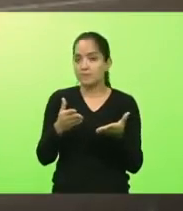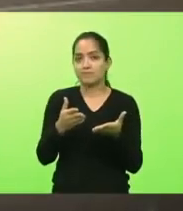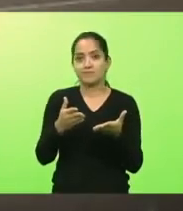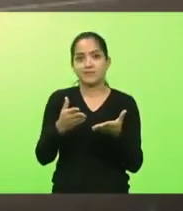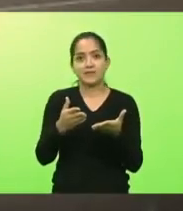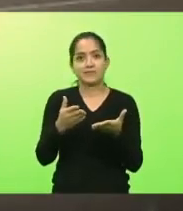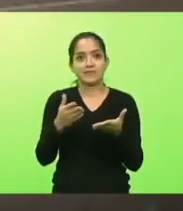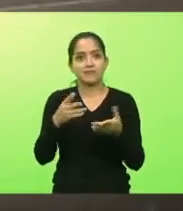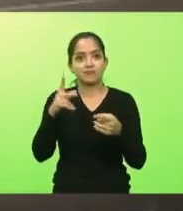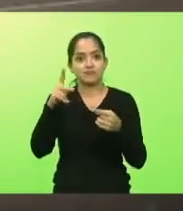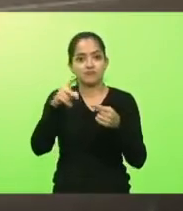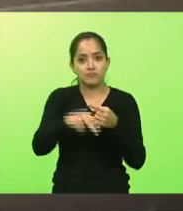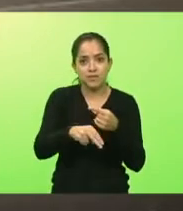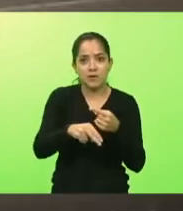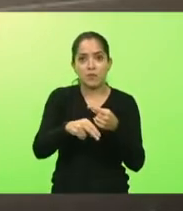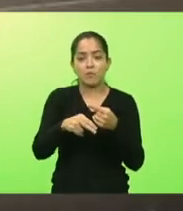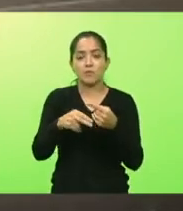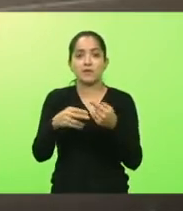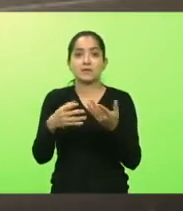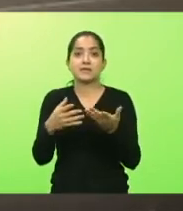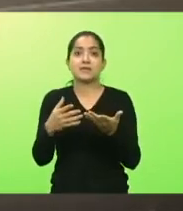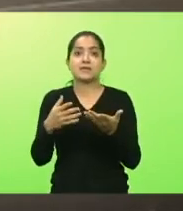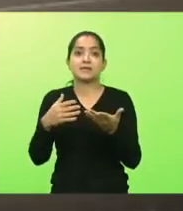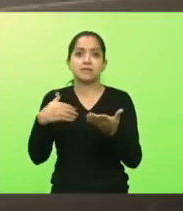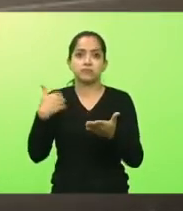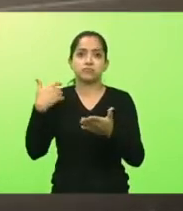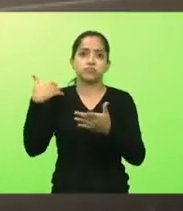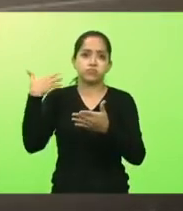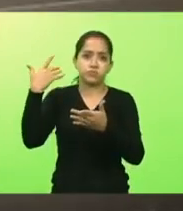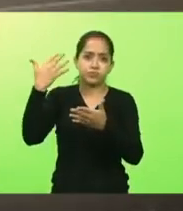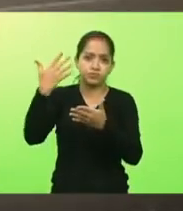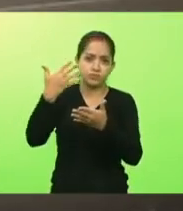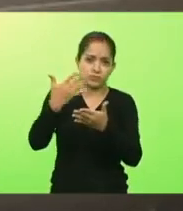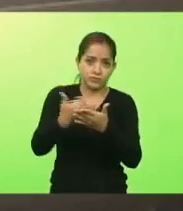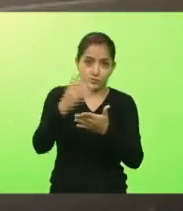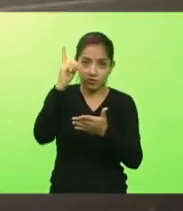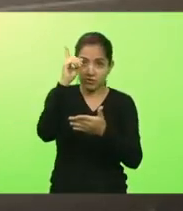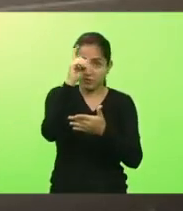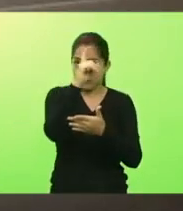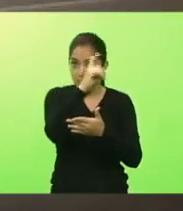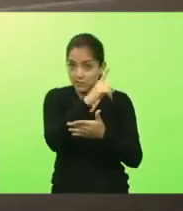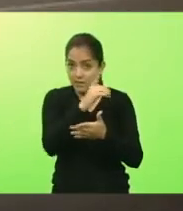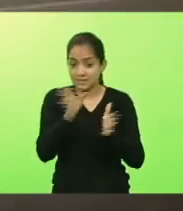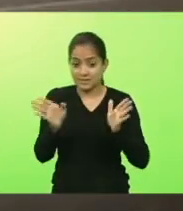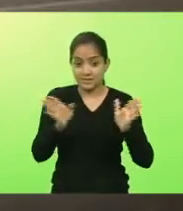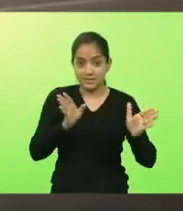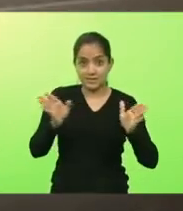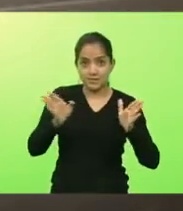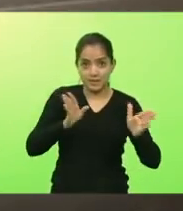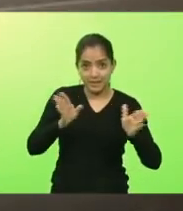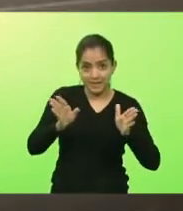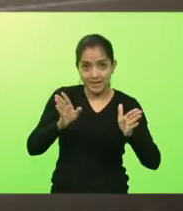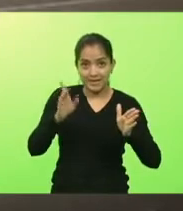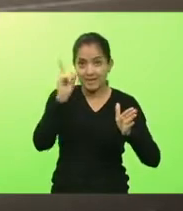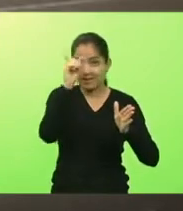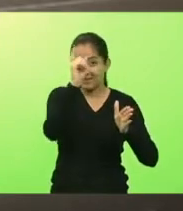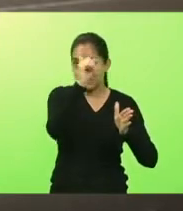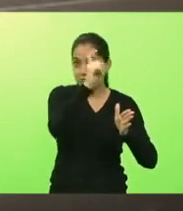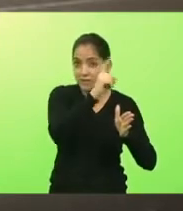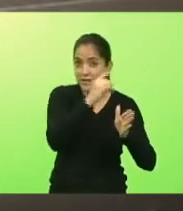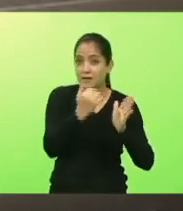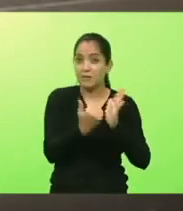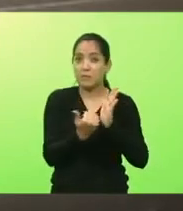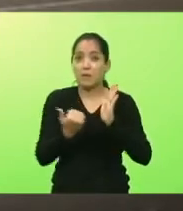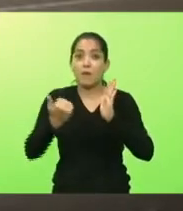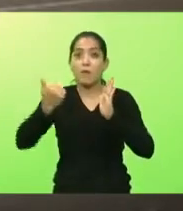ou seja, se nós já vínhamos acumulando dificuldades, na pandemia essas dificuldades